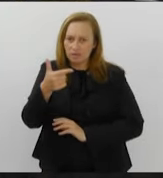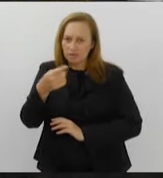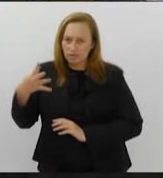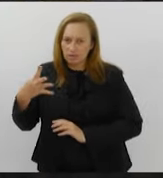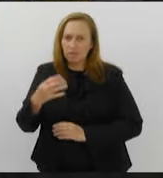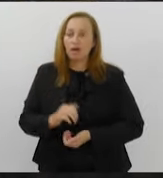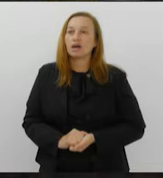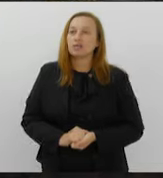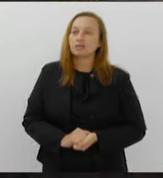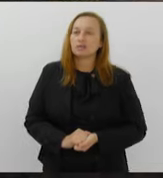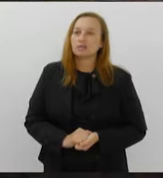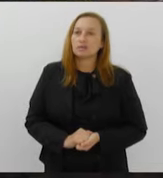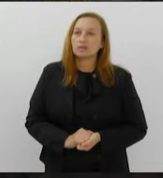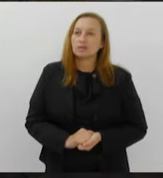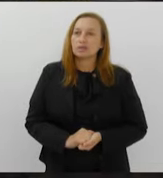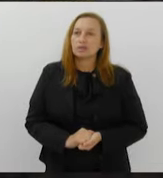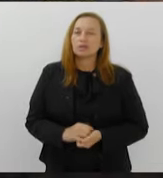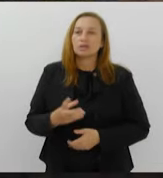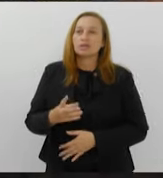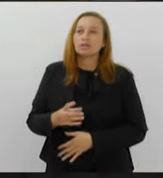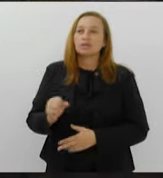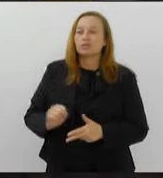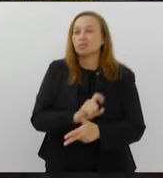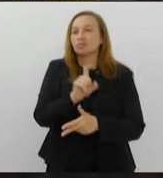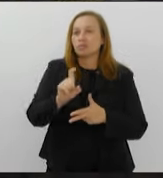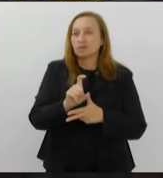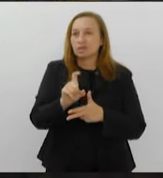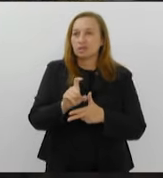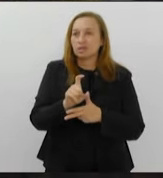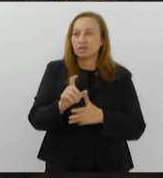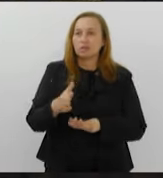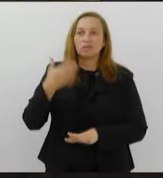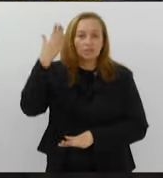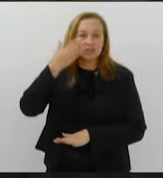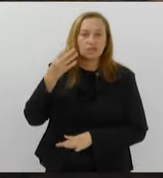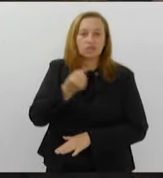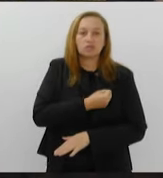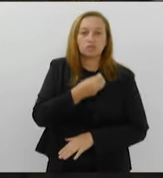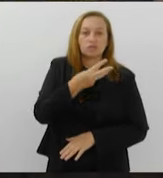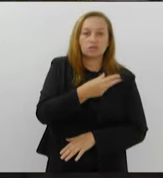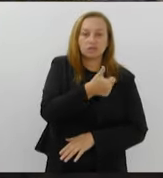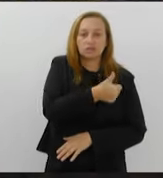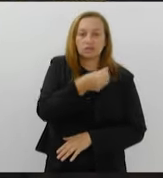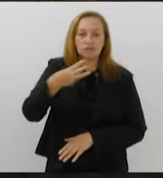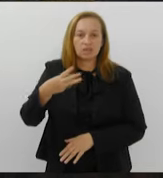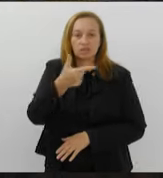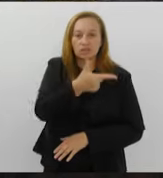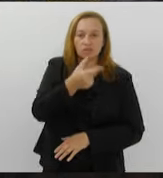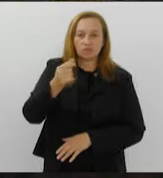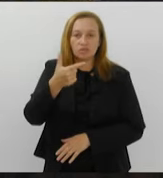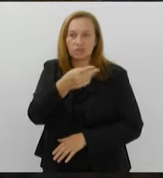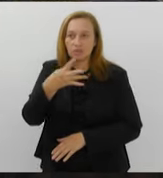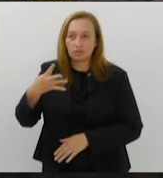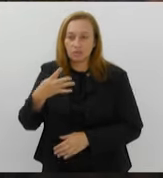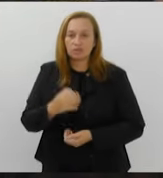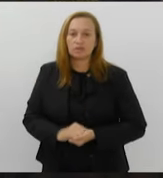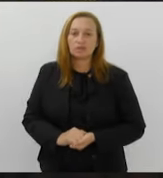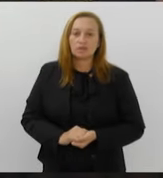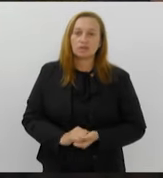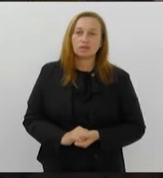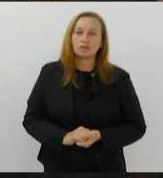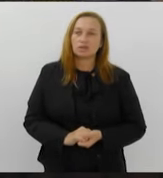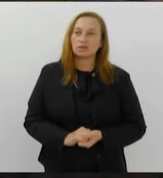de 2024, de autoria do Poder Executivo, mensagem número 13 de 2024,